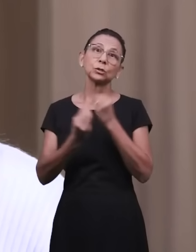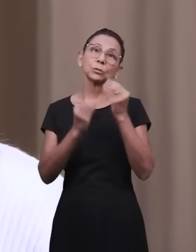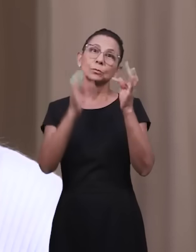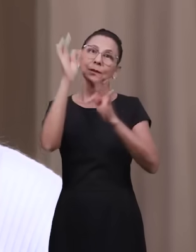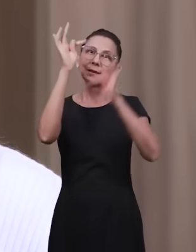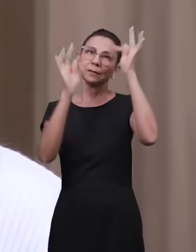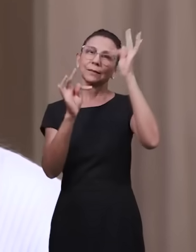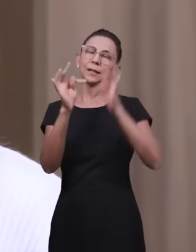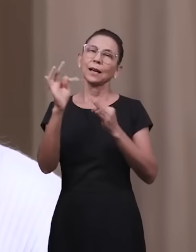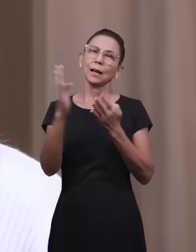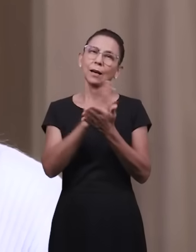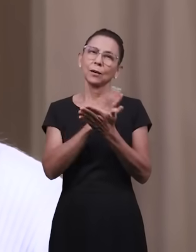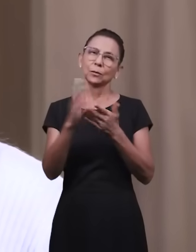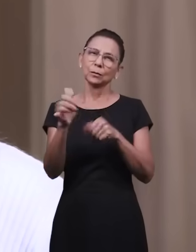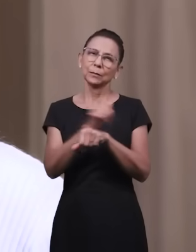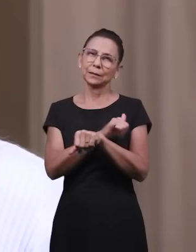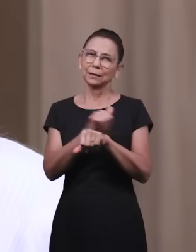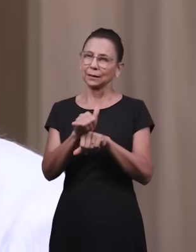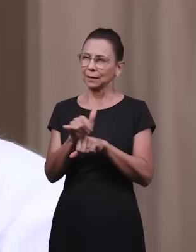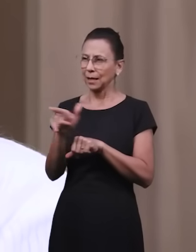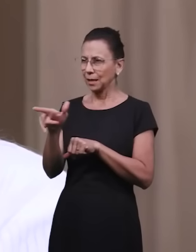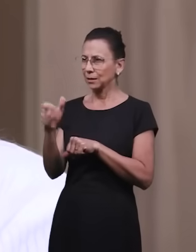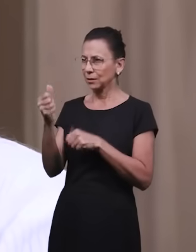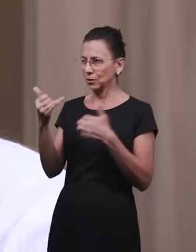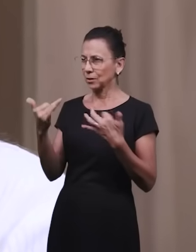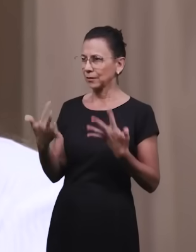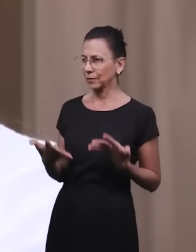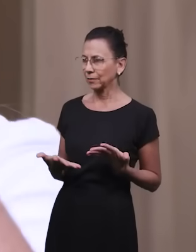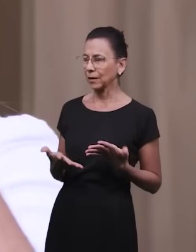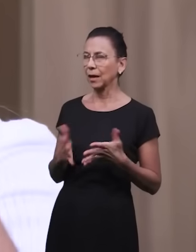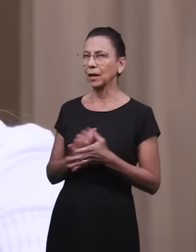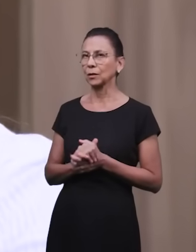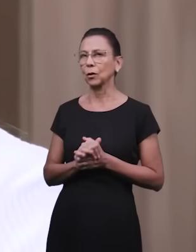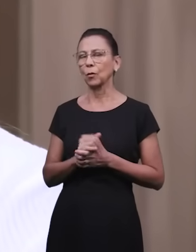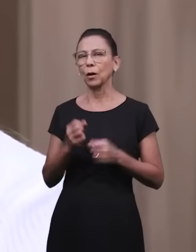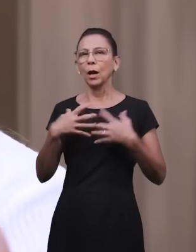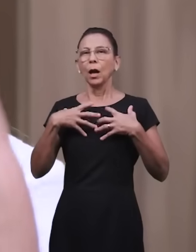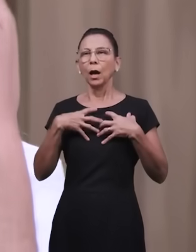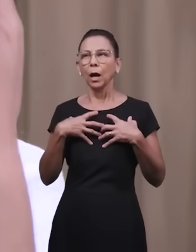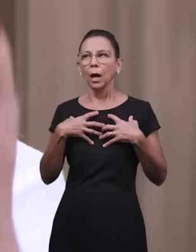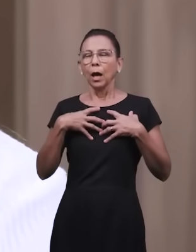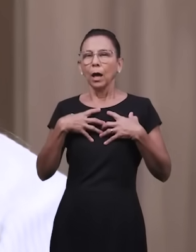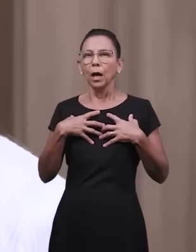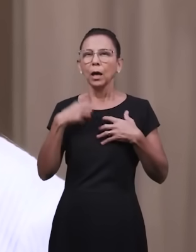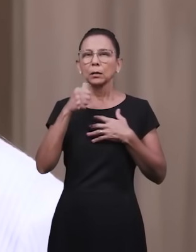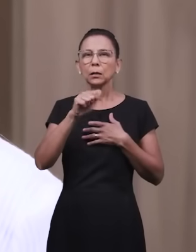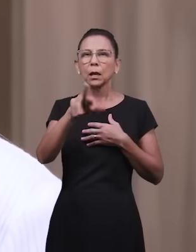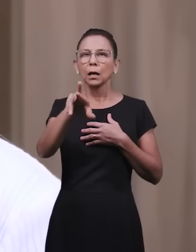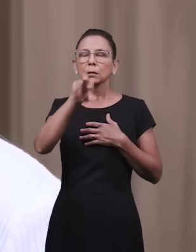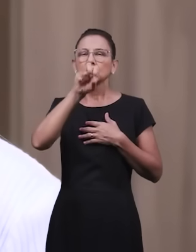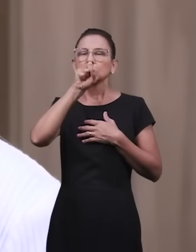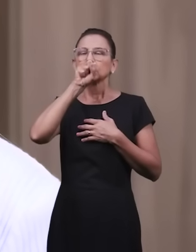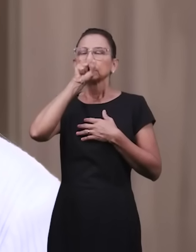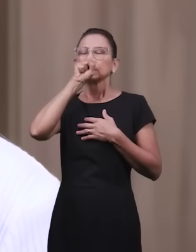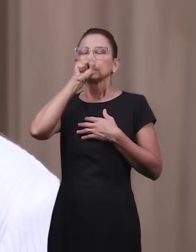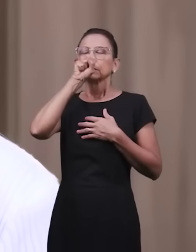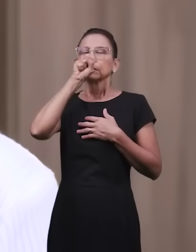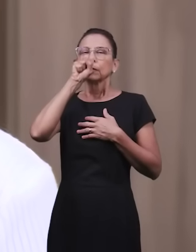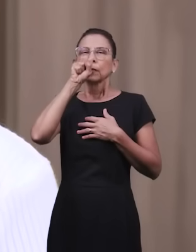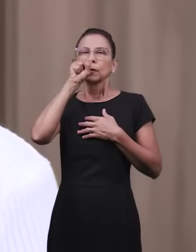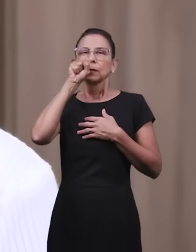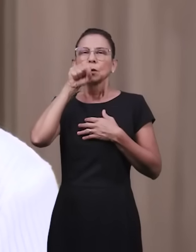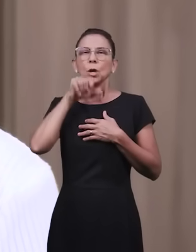maneiras como forma de tratamento? Algumas estratégias você citou, né, como técnica de respiração,